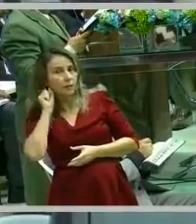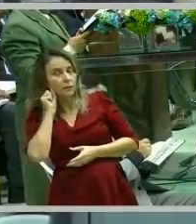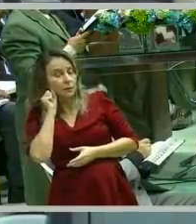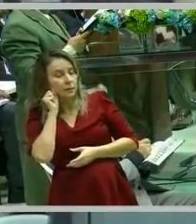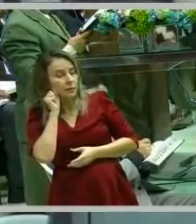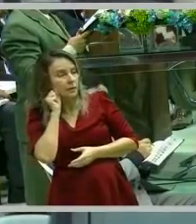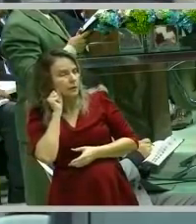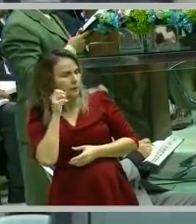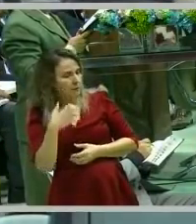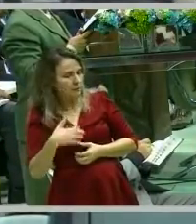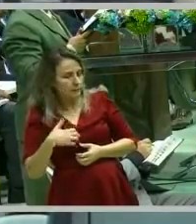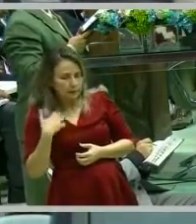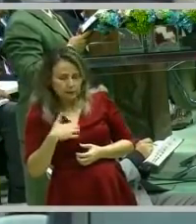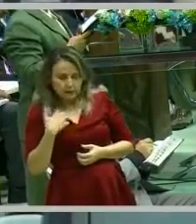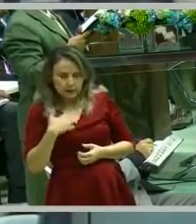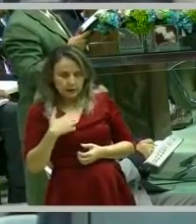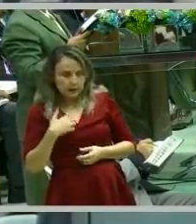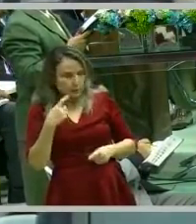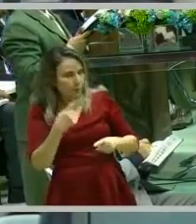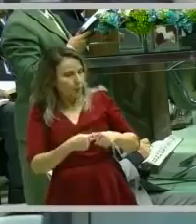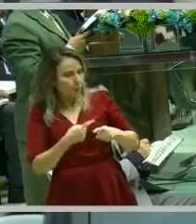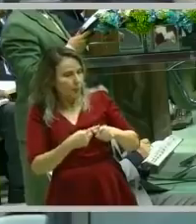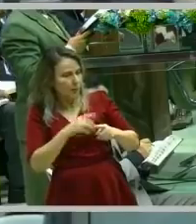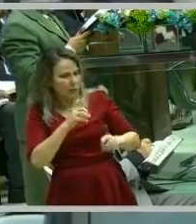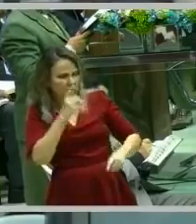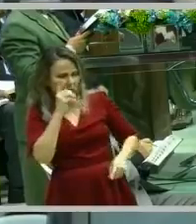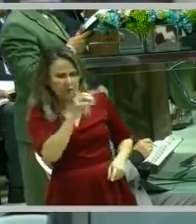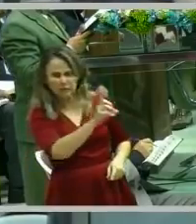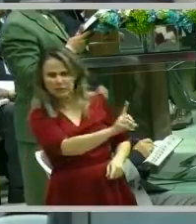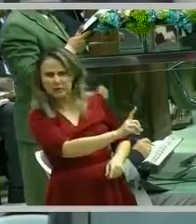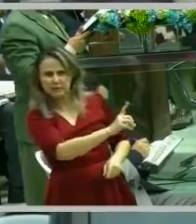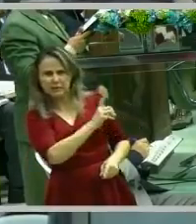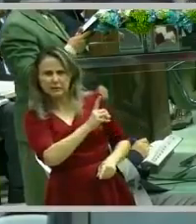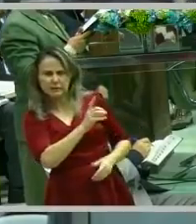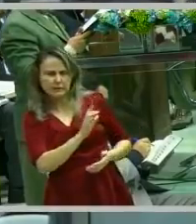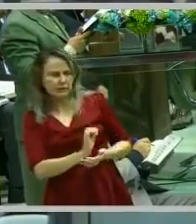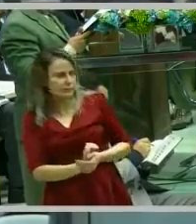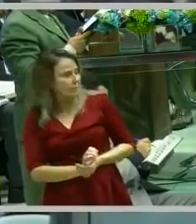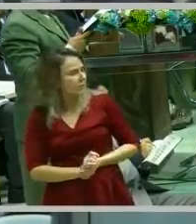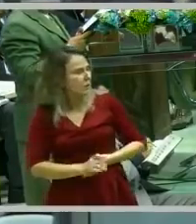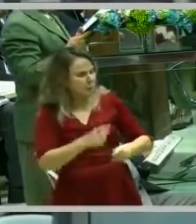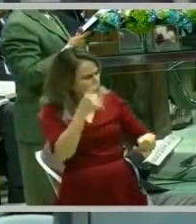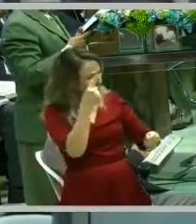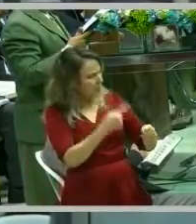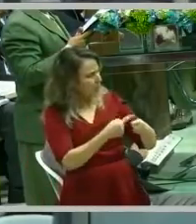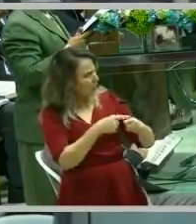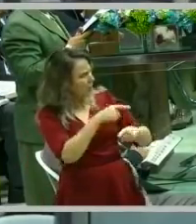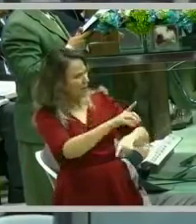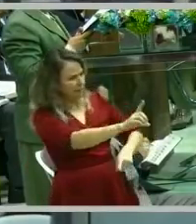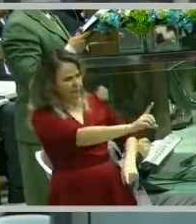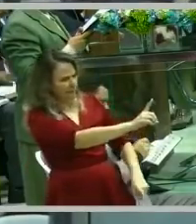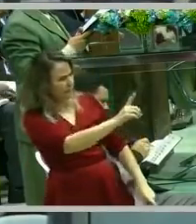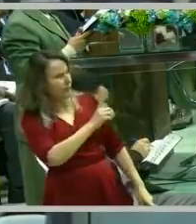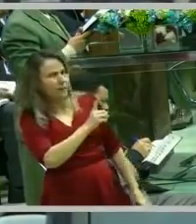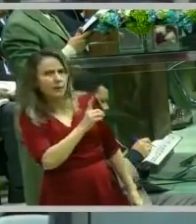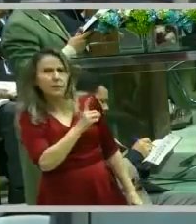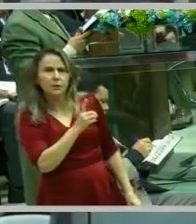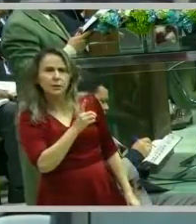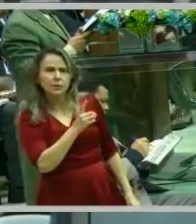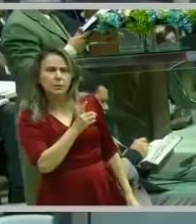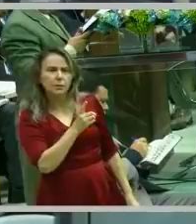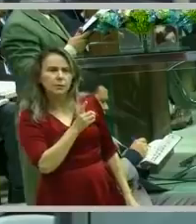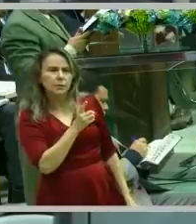de Eliabe contra Davi e disse: por que desceste aqui? E a